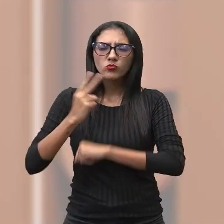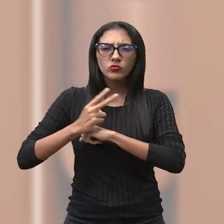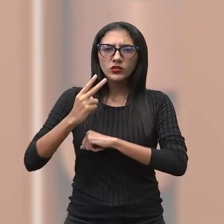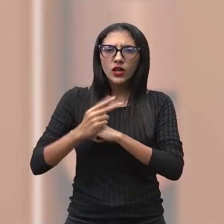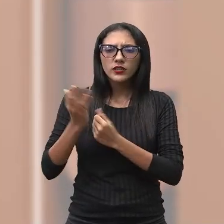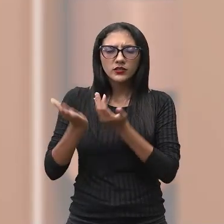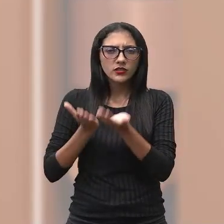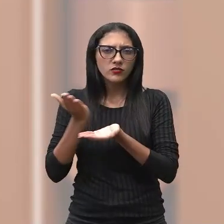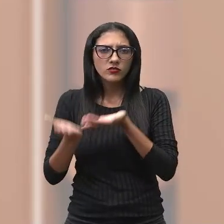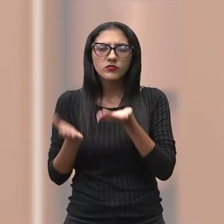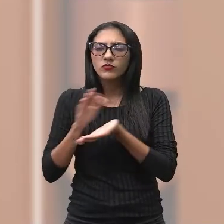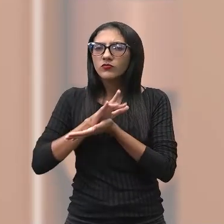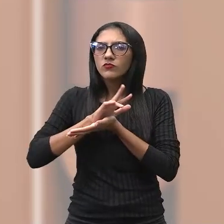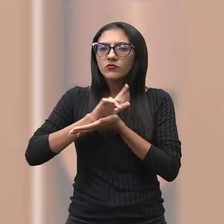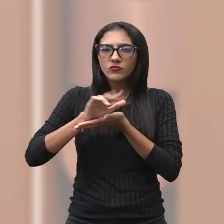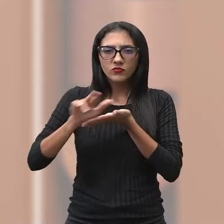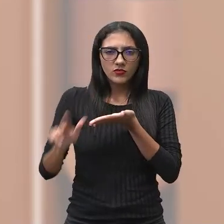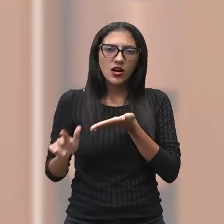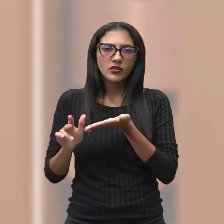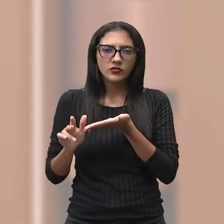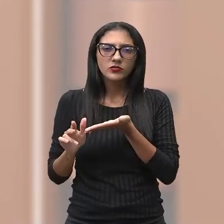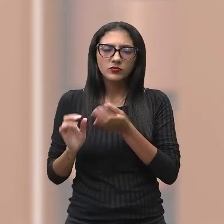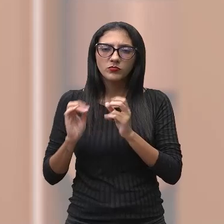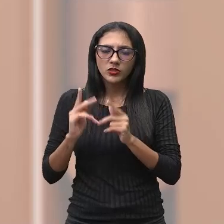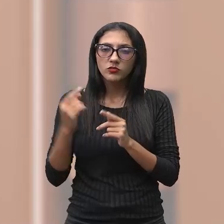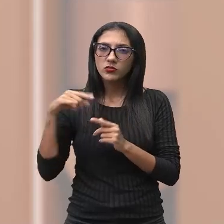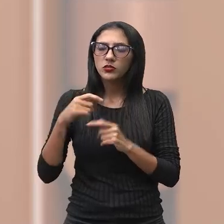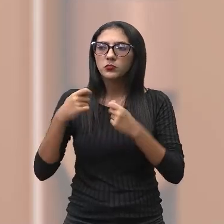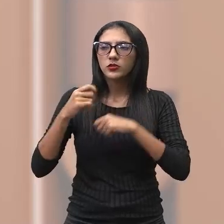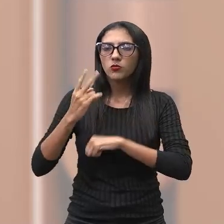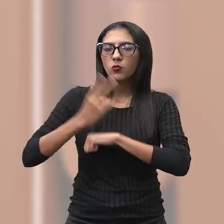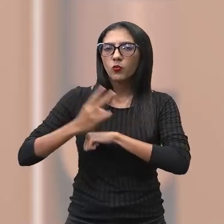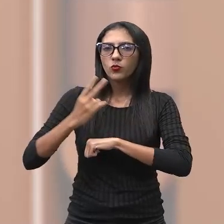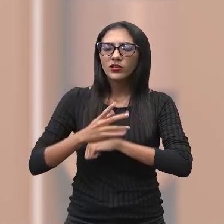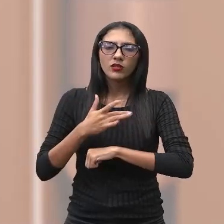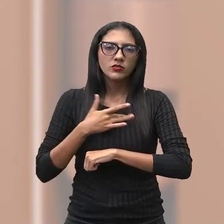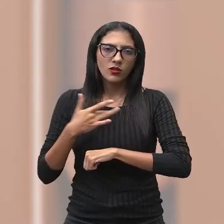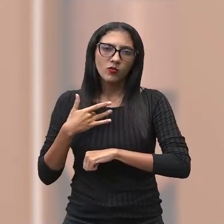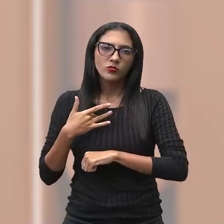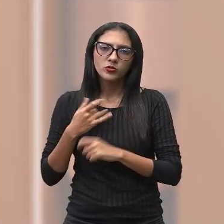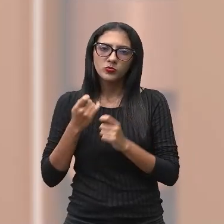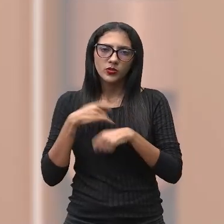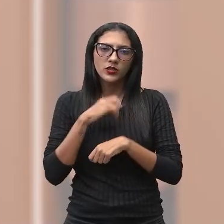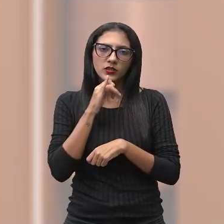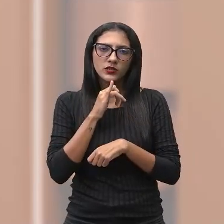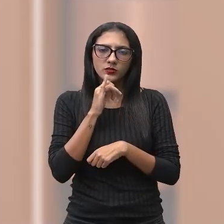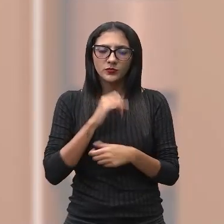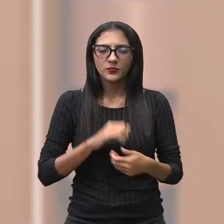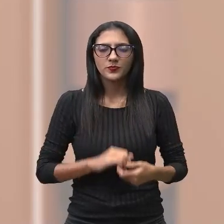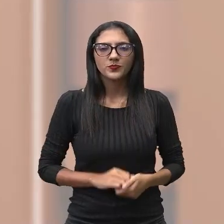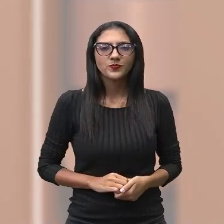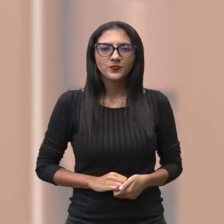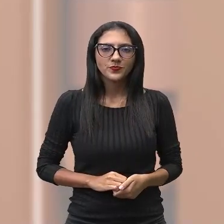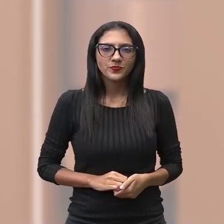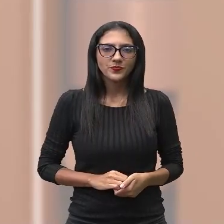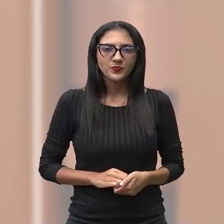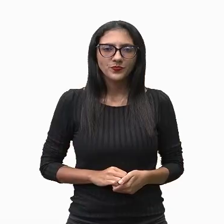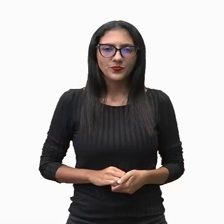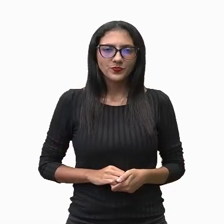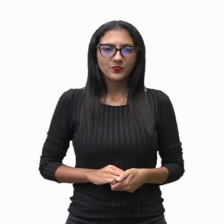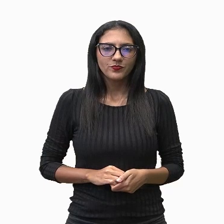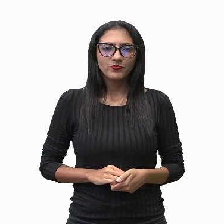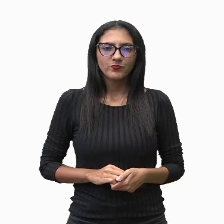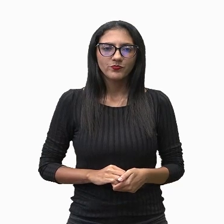é isso, daquele determinado equipamento que você precisa para a manutenção da sua saúde ou de um familiar. Vamos lá